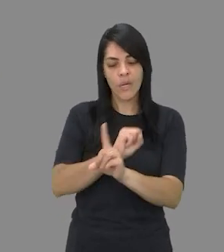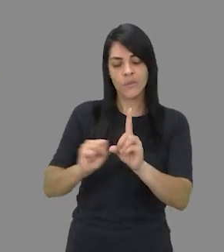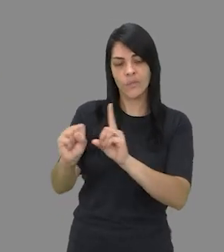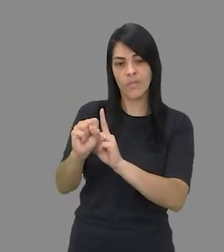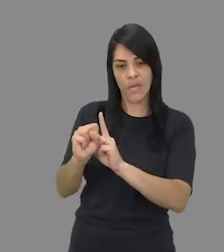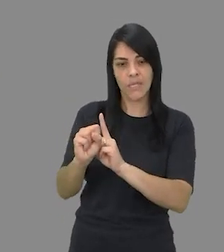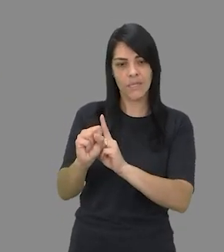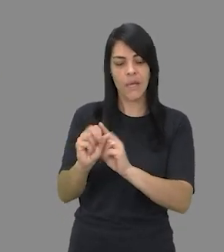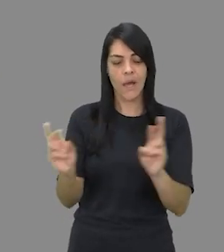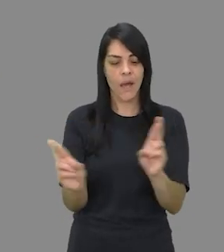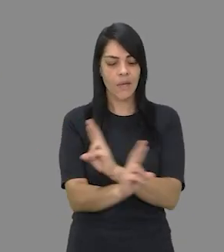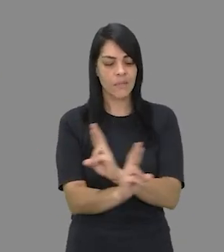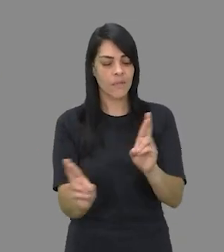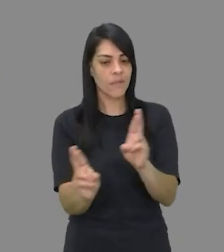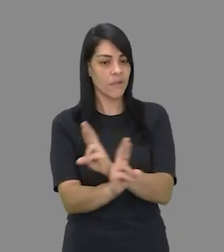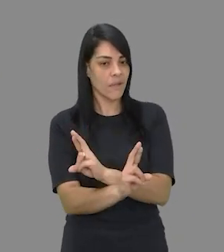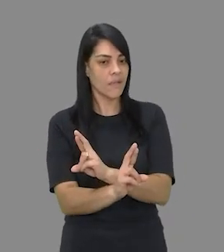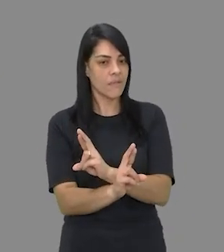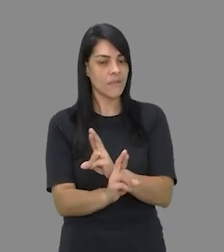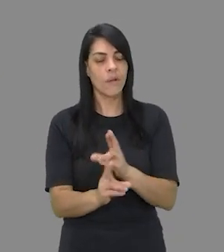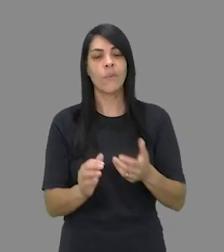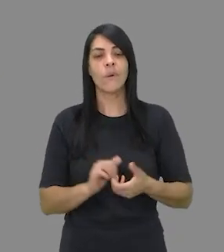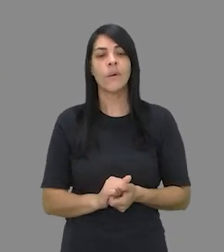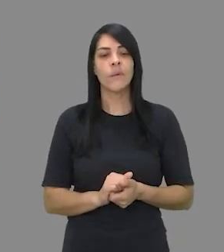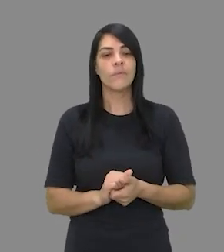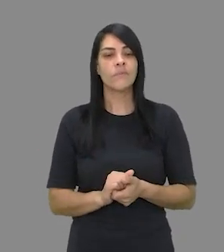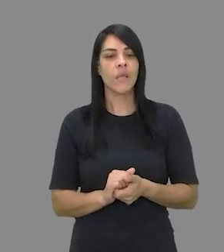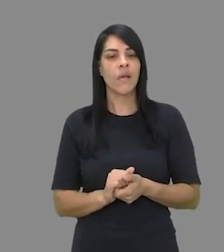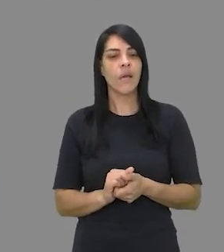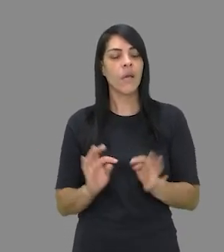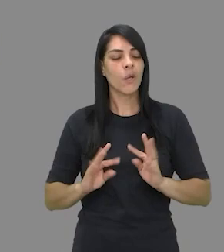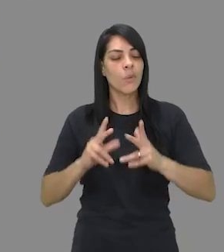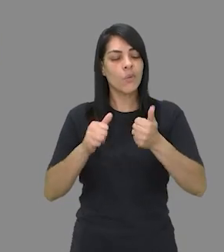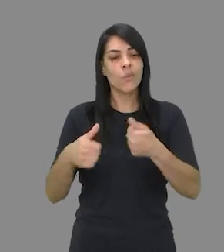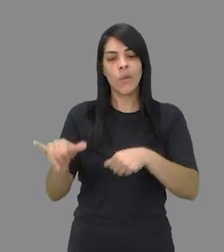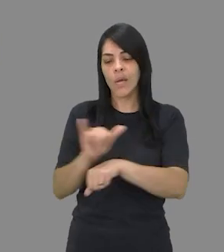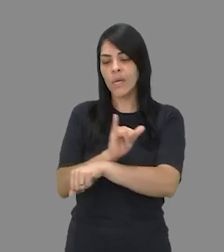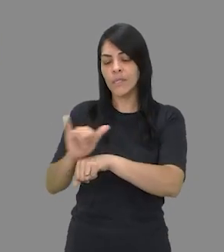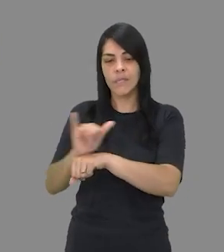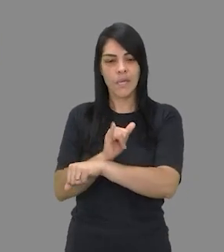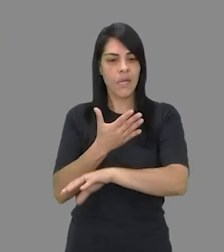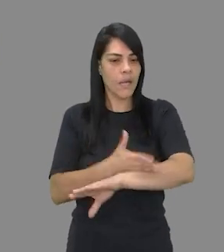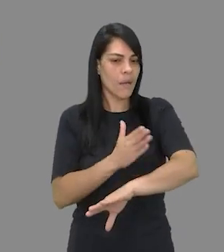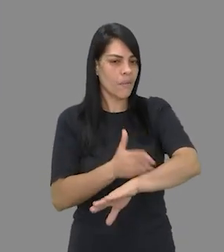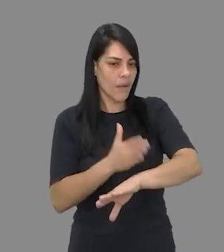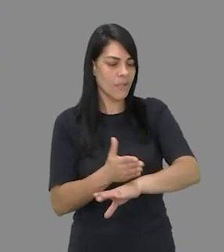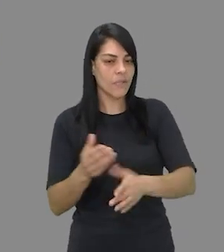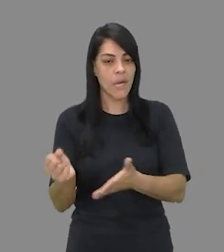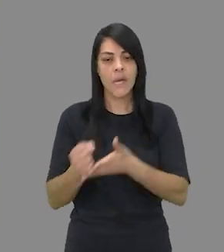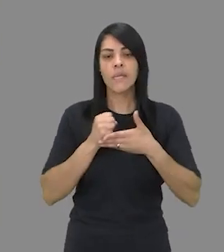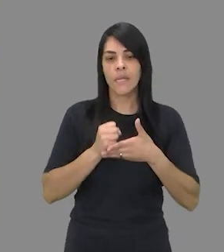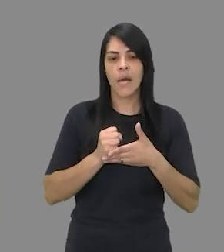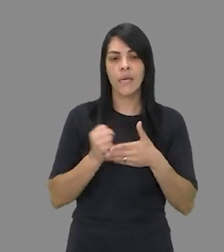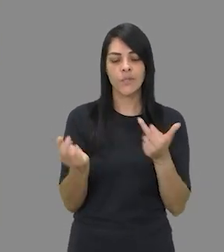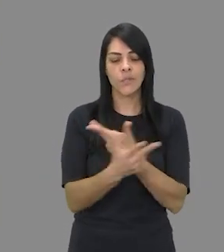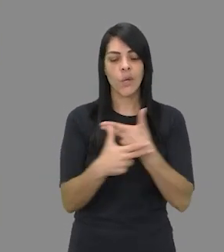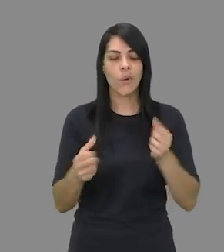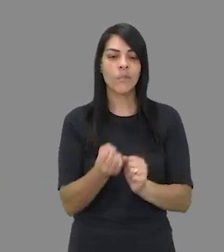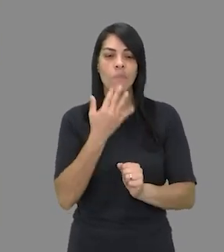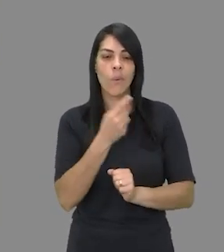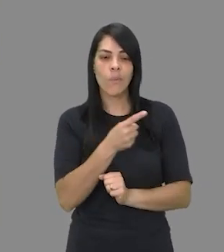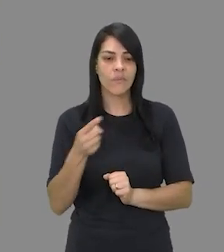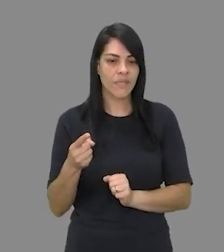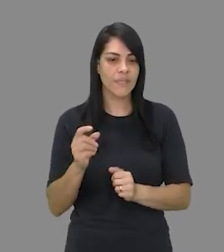sociais, né, a de bem-estar, tudo o que essas modalidades, essa prática pode trazer de benefício a